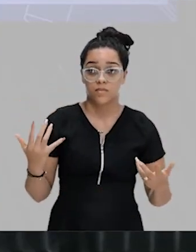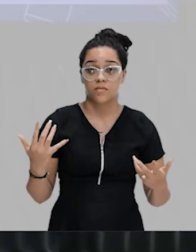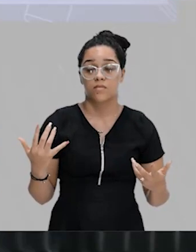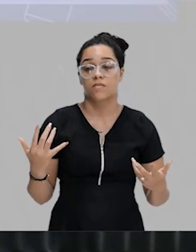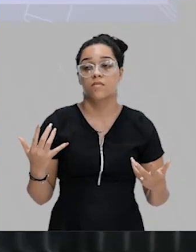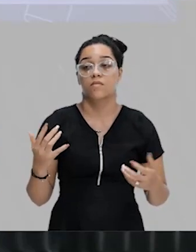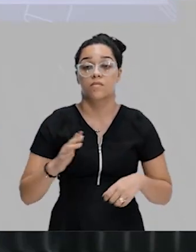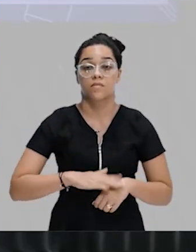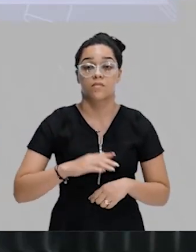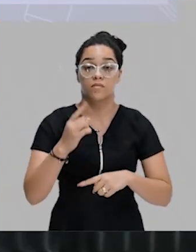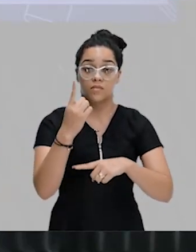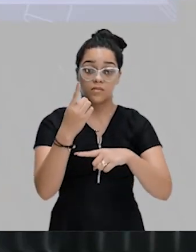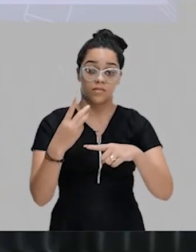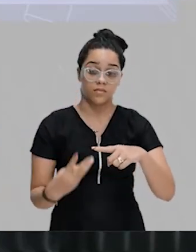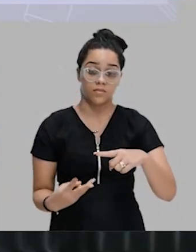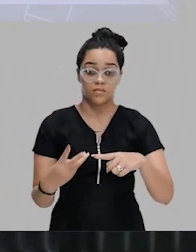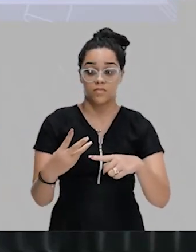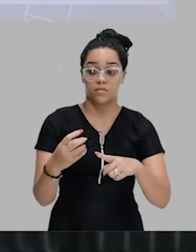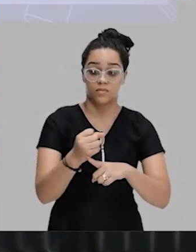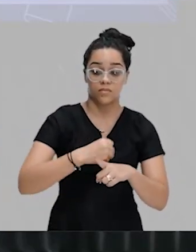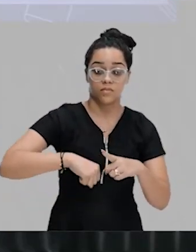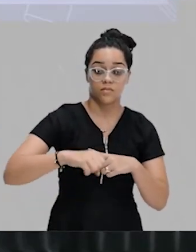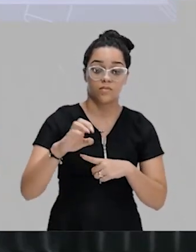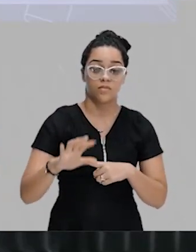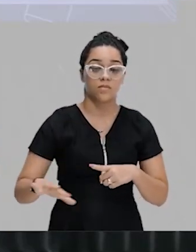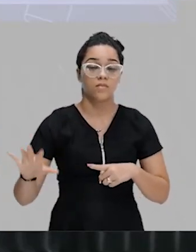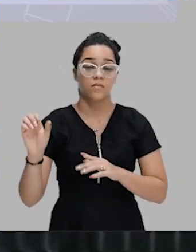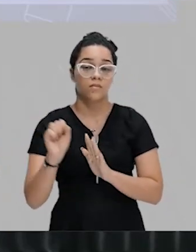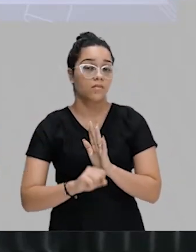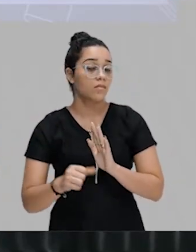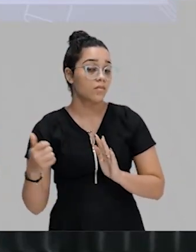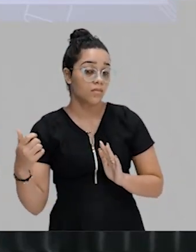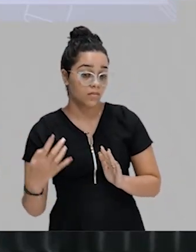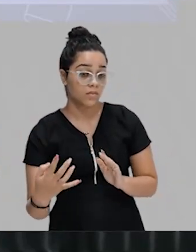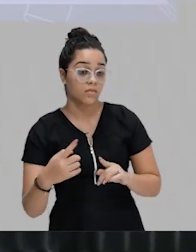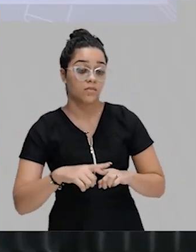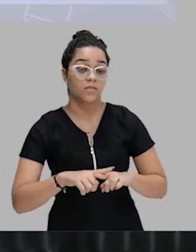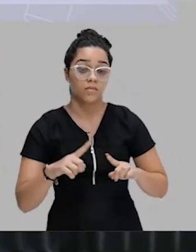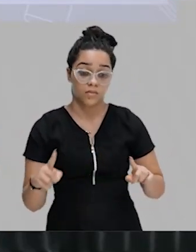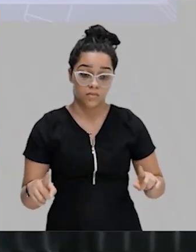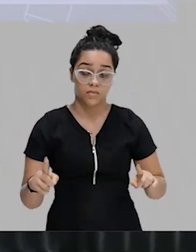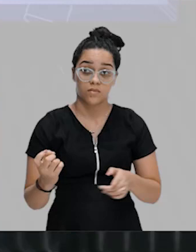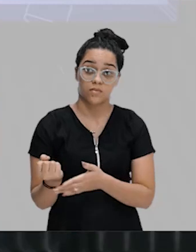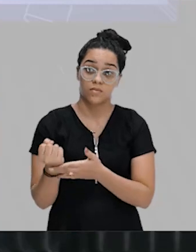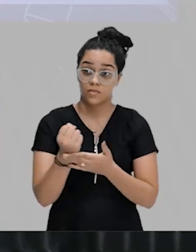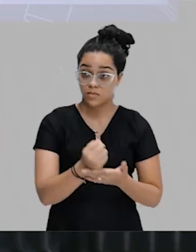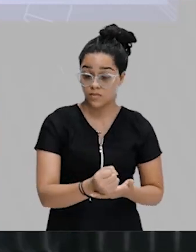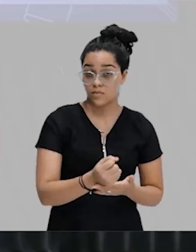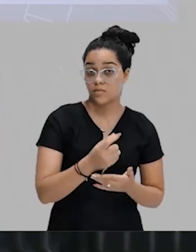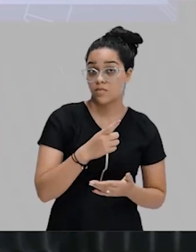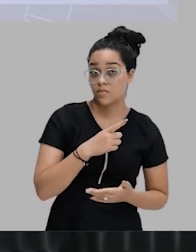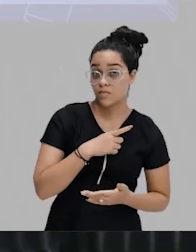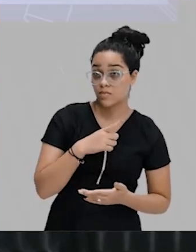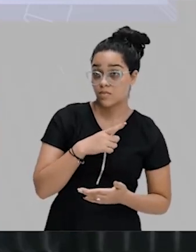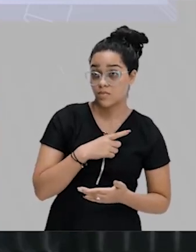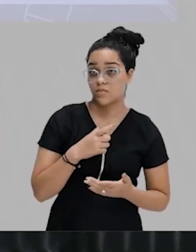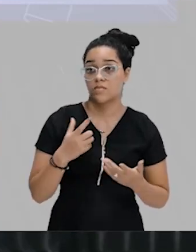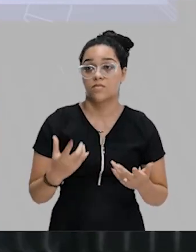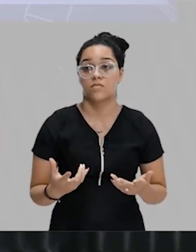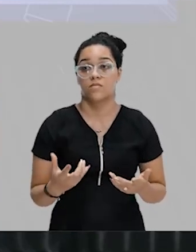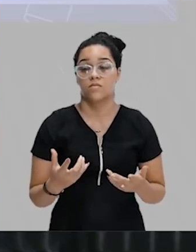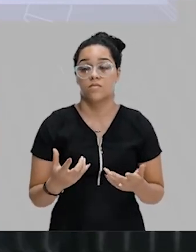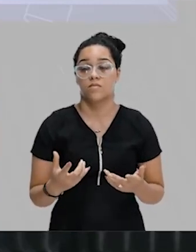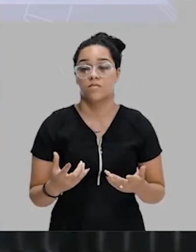matar mais de 1/3 da sociedade europeia do século XIV. Agora, o que favorece o alastramento